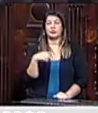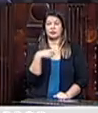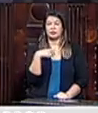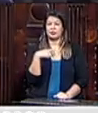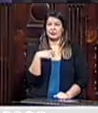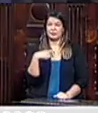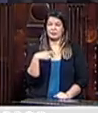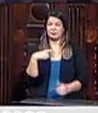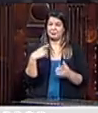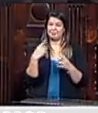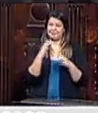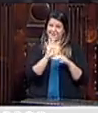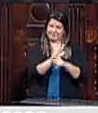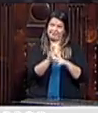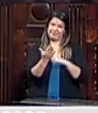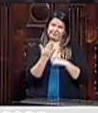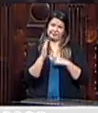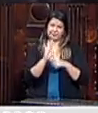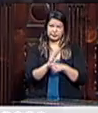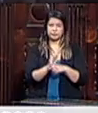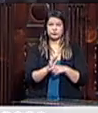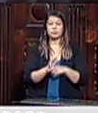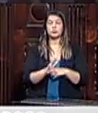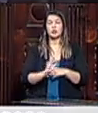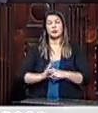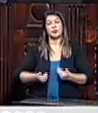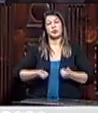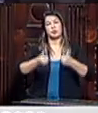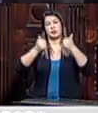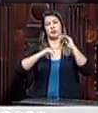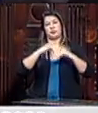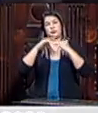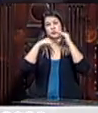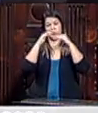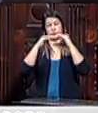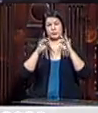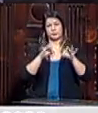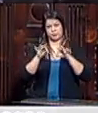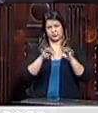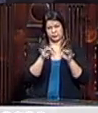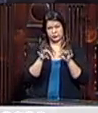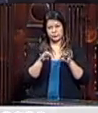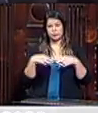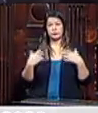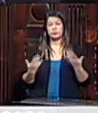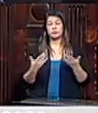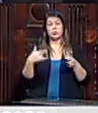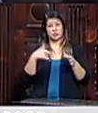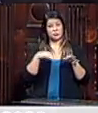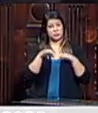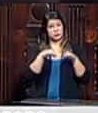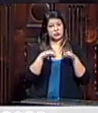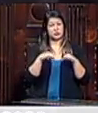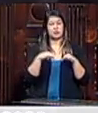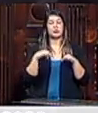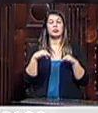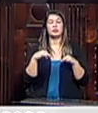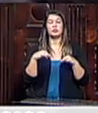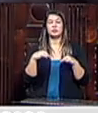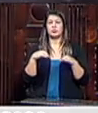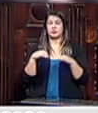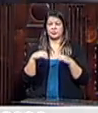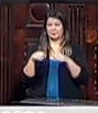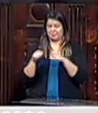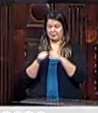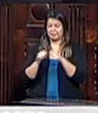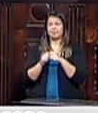que contribuíram para a melhoria desse projeto. Esse foi um projeto que foi fruto